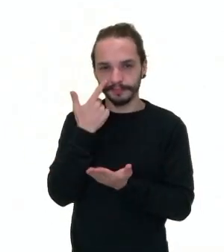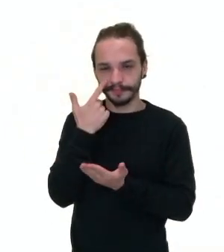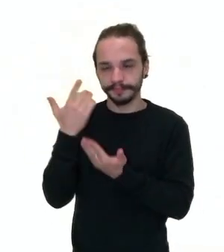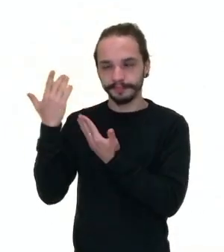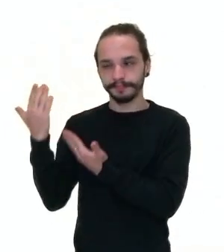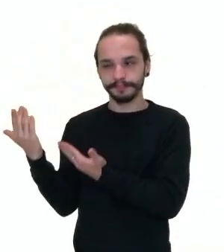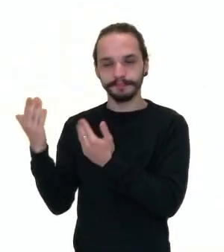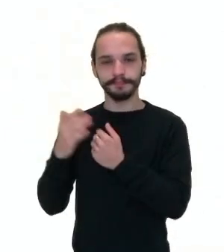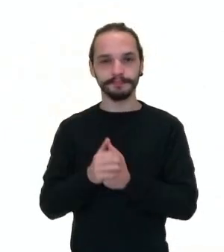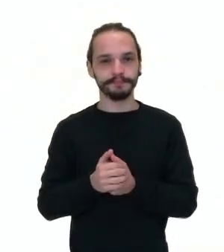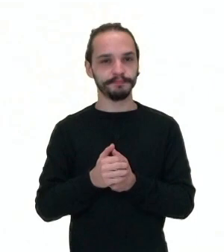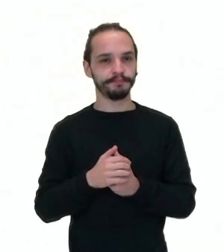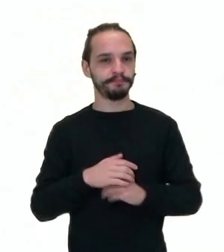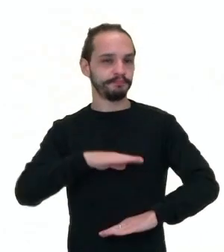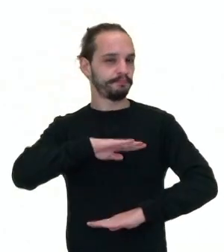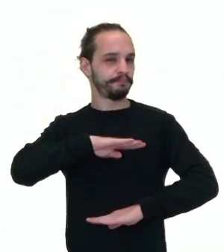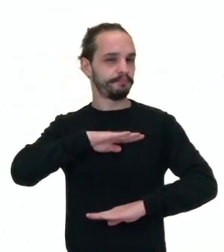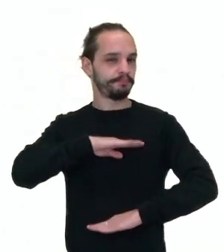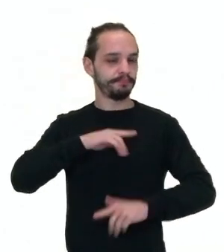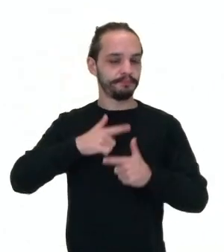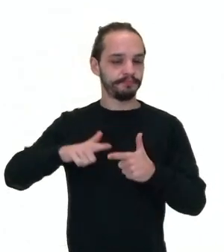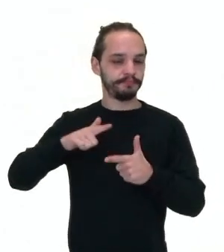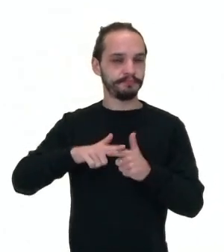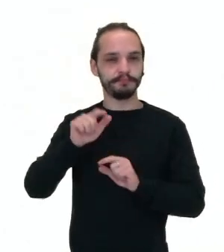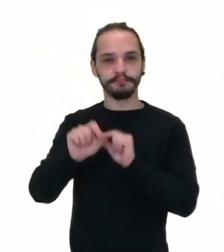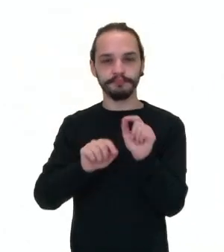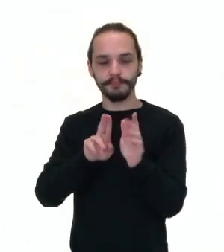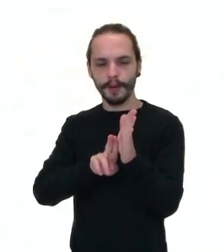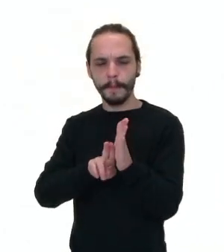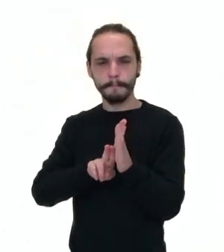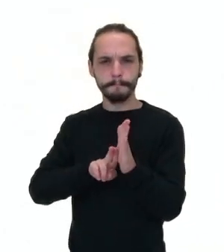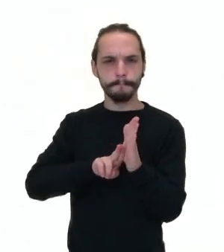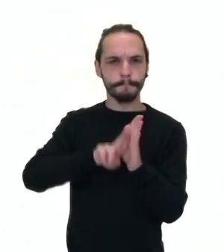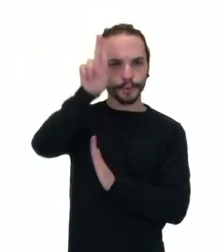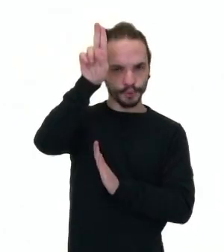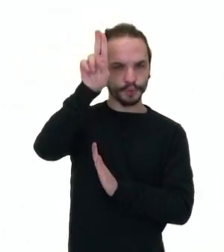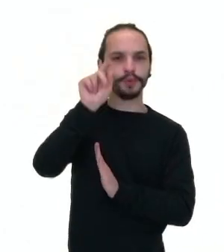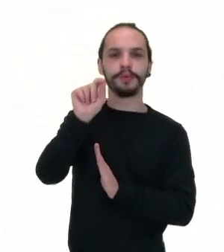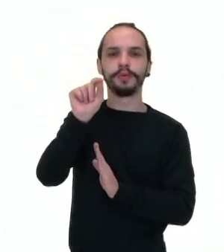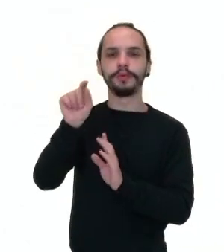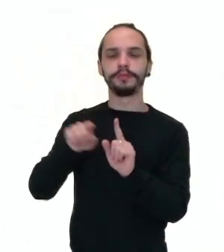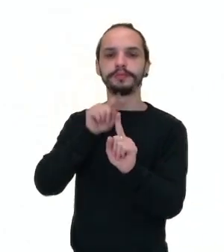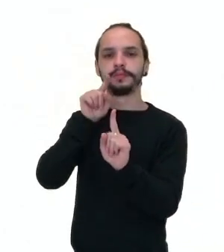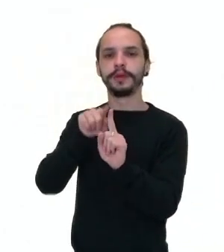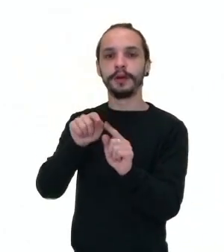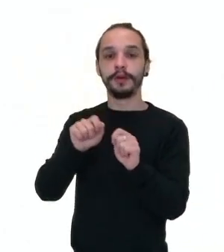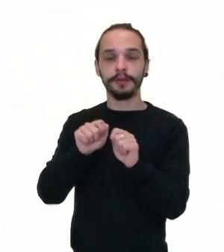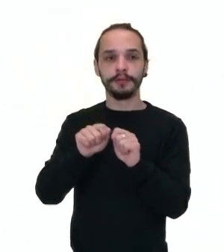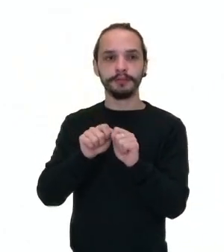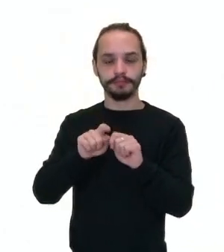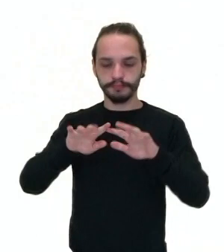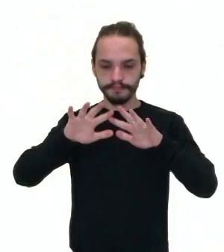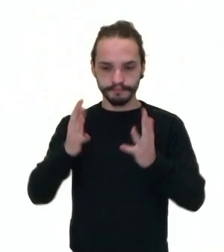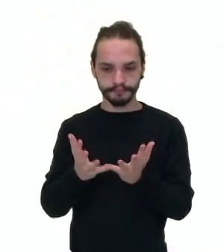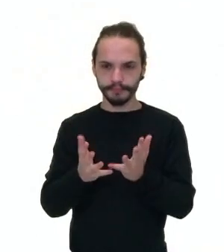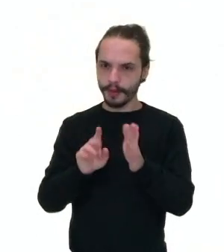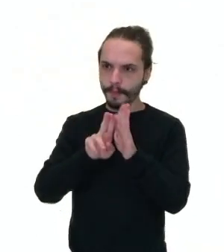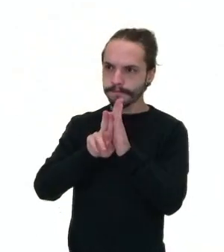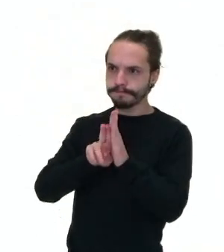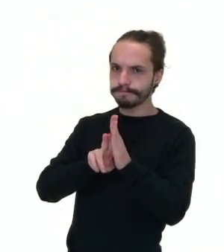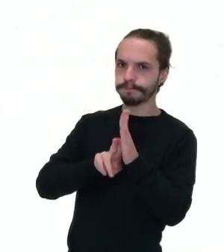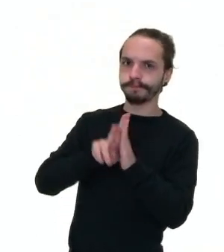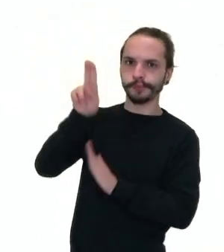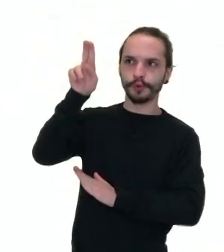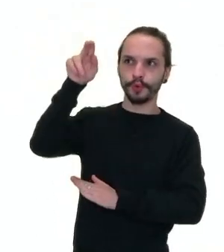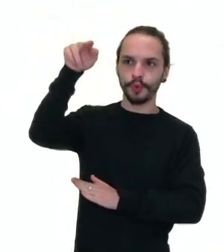a situação-problema. Uma espaçonave foi designada para a missão de decolar da superfície da Terra e pousar